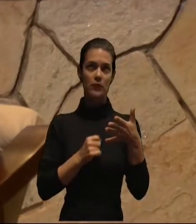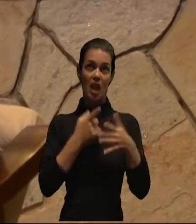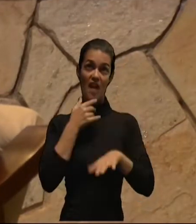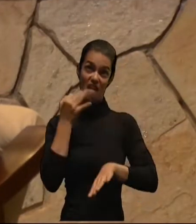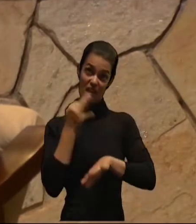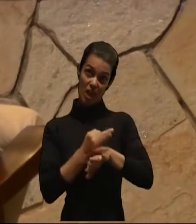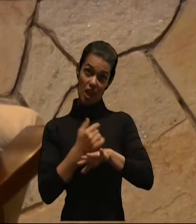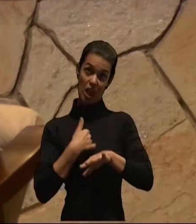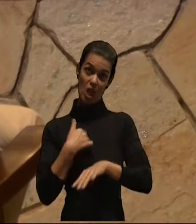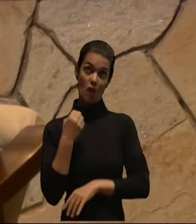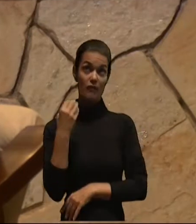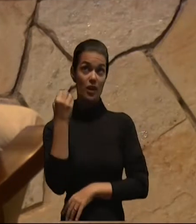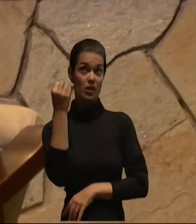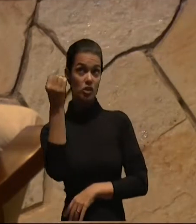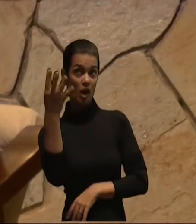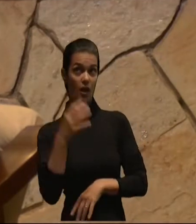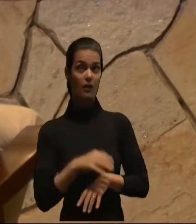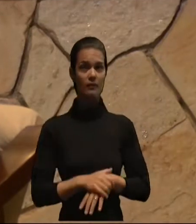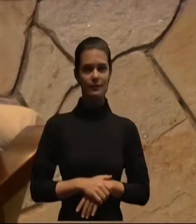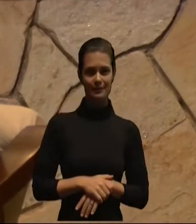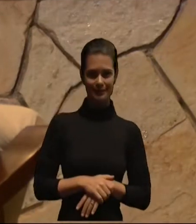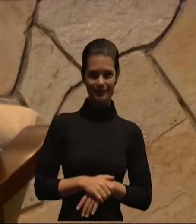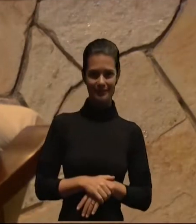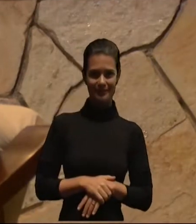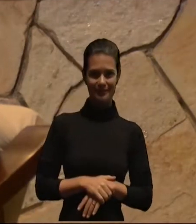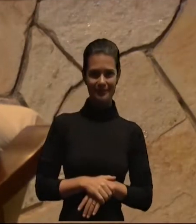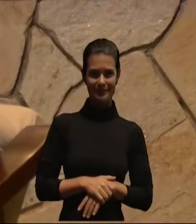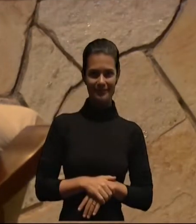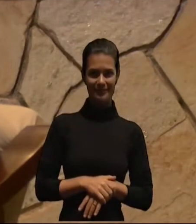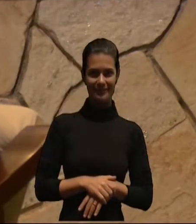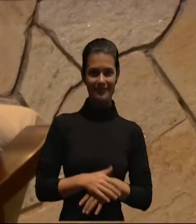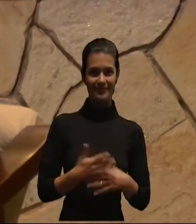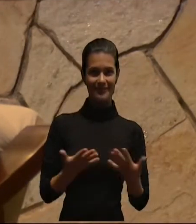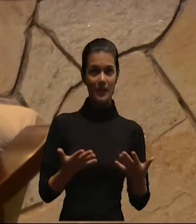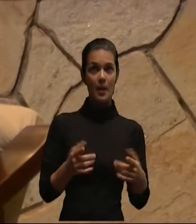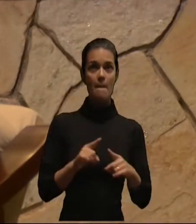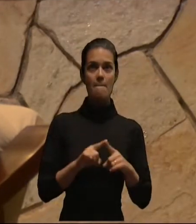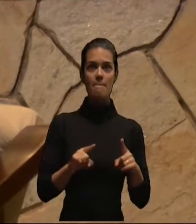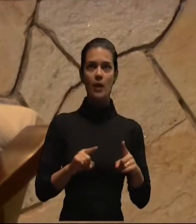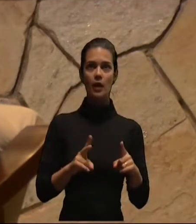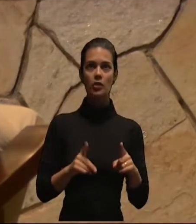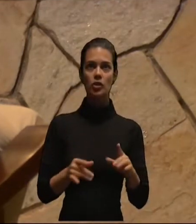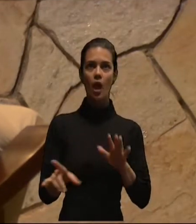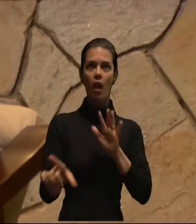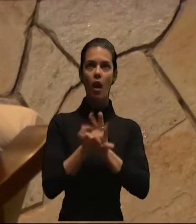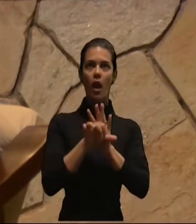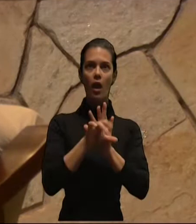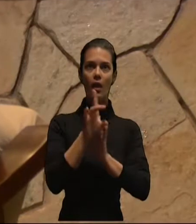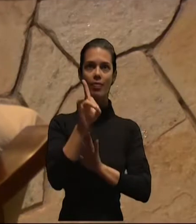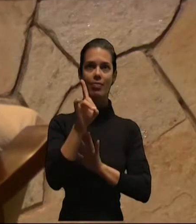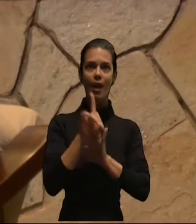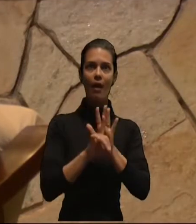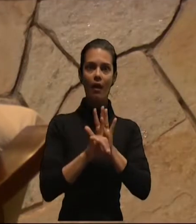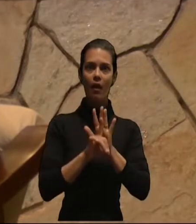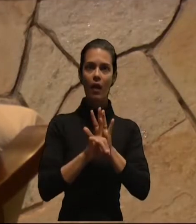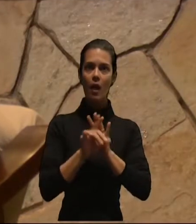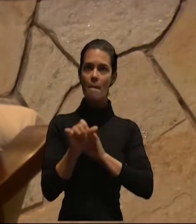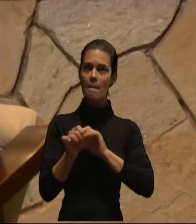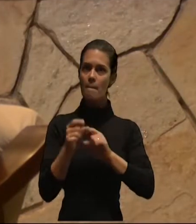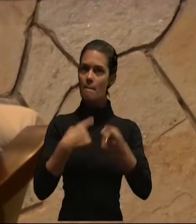No dia 12 de março, quando saiu o decreto, tudo mudou. A rota agora, quem está